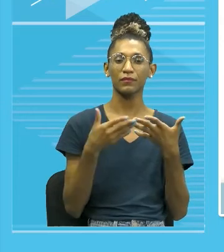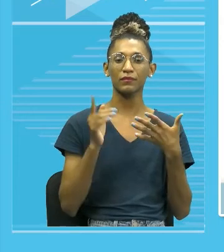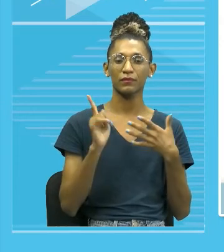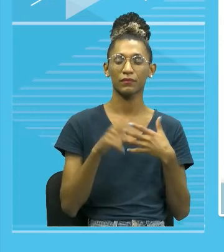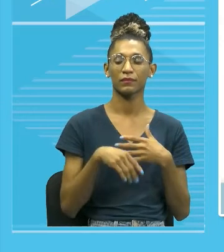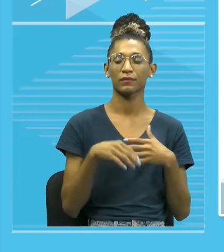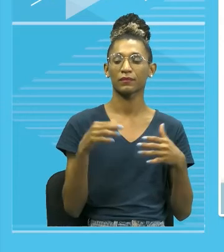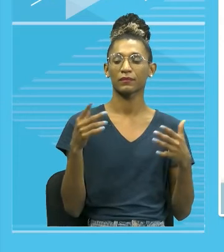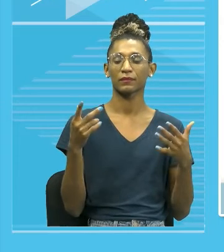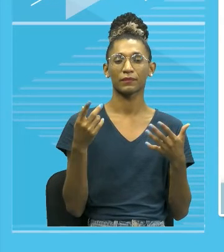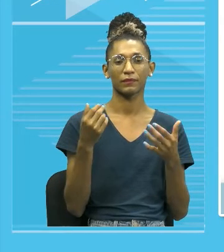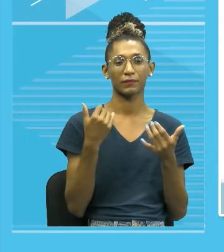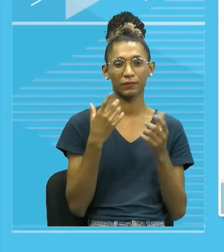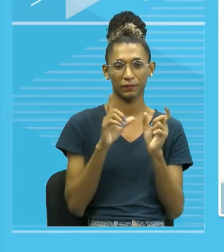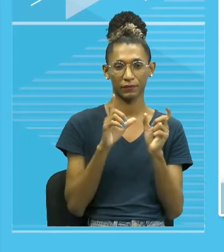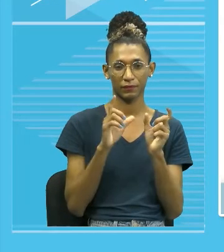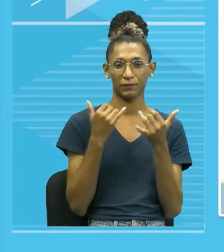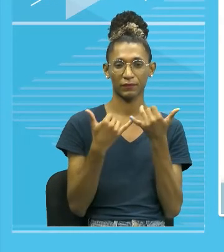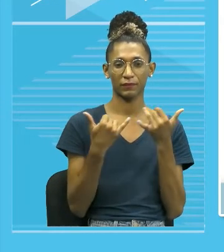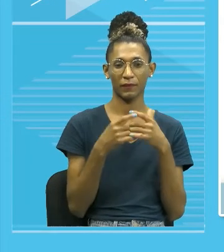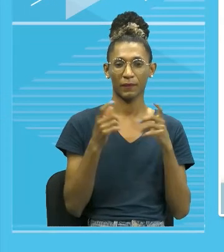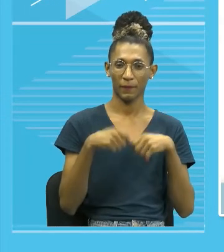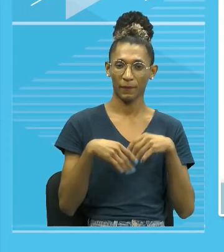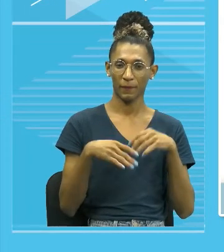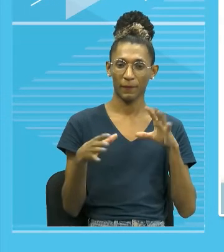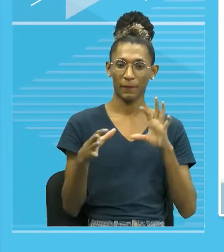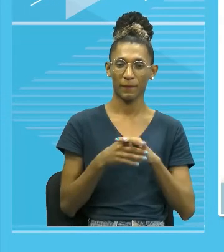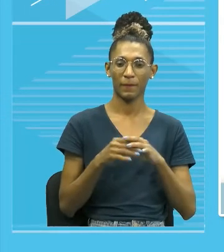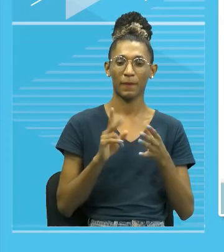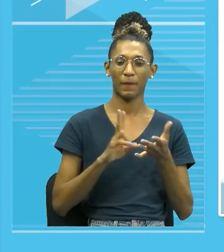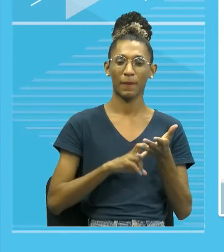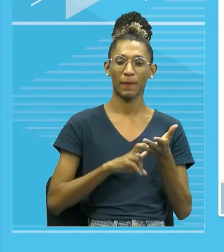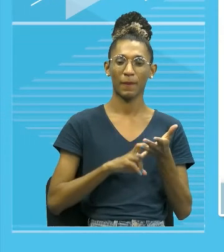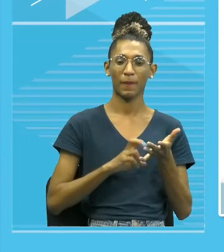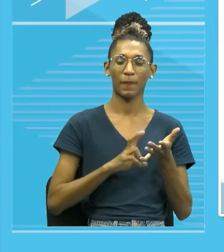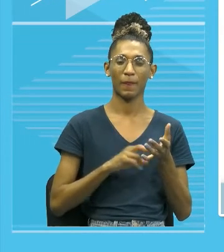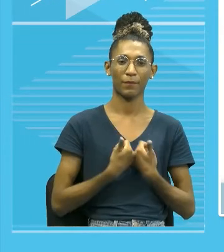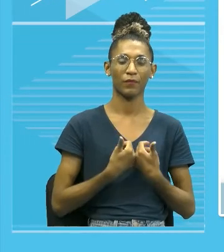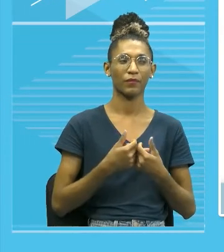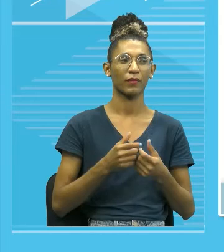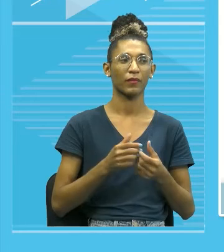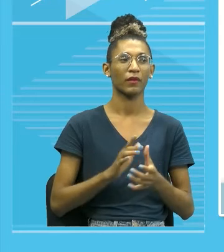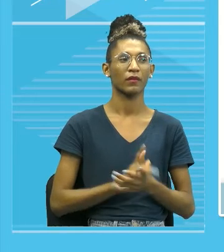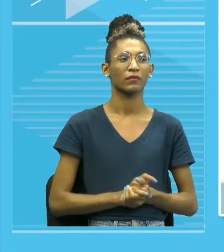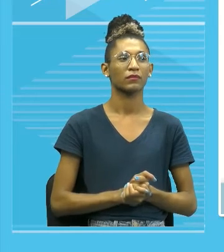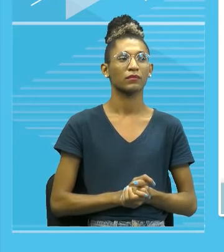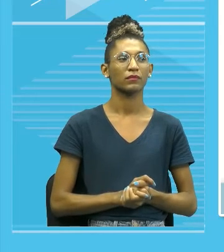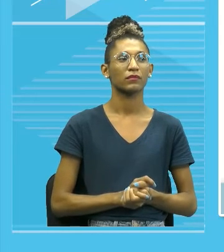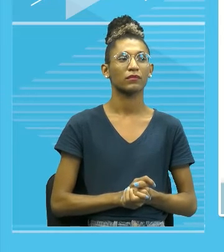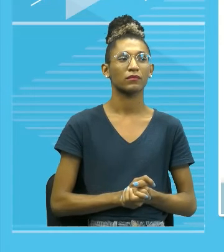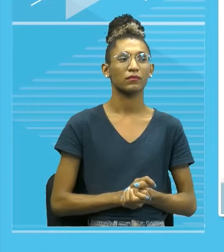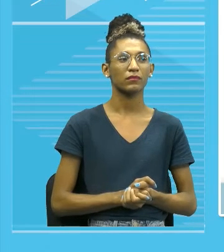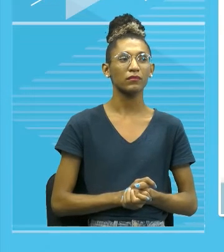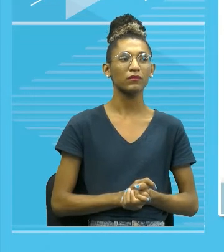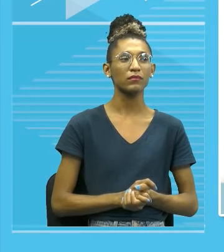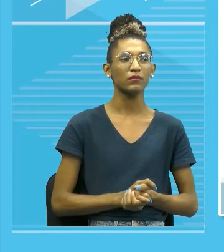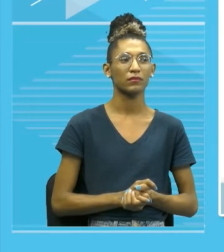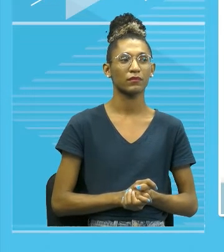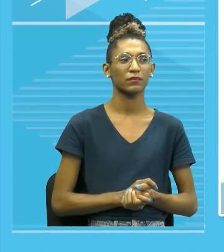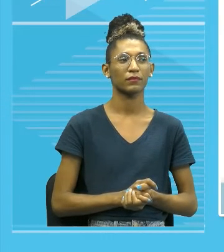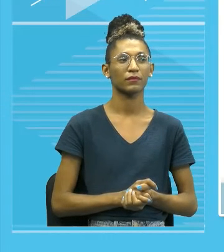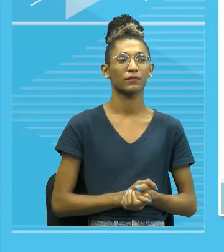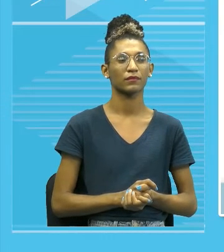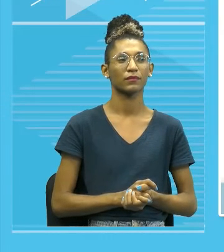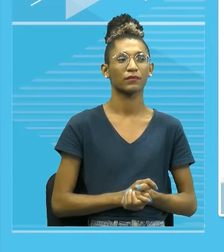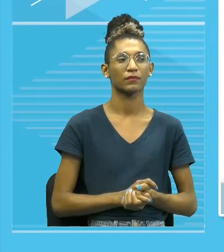vossa cognatas ela tem que fazer parte do nosso vocabulário na oficina de conserto